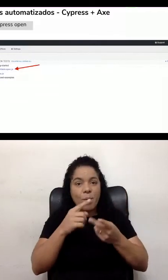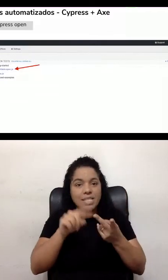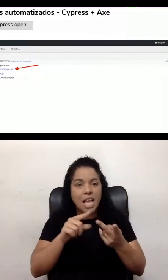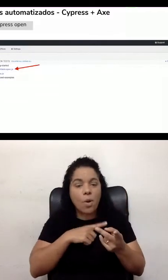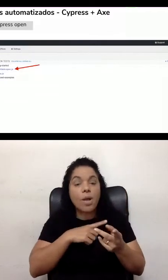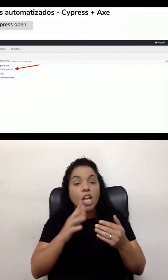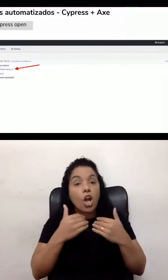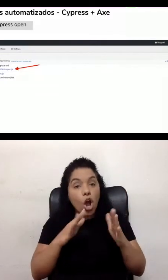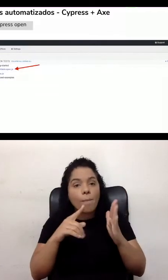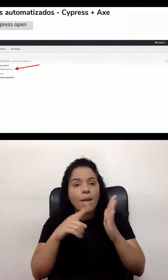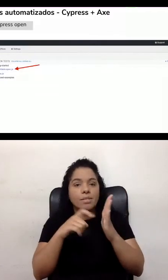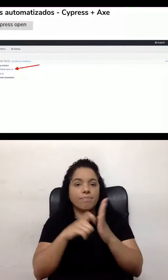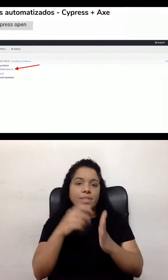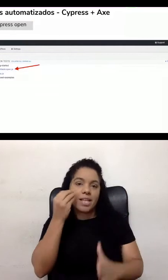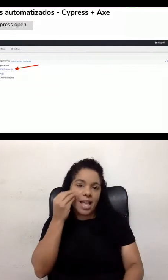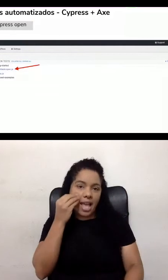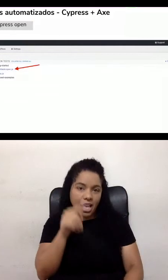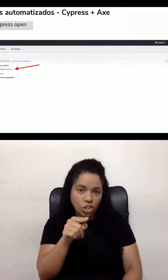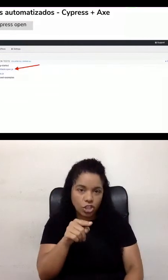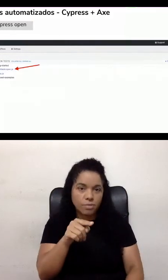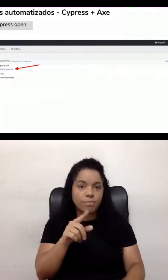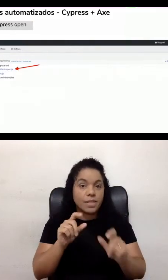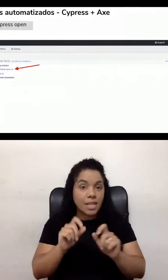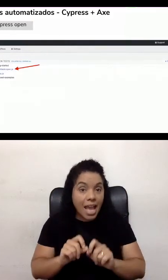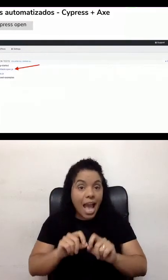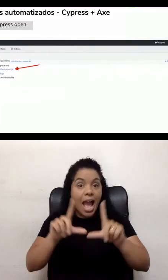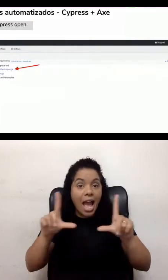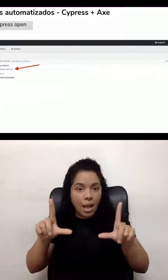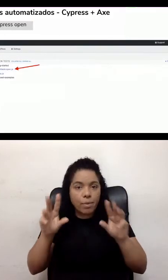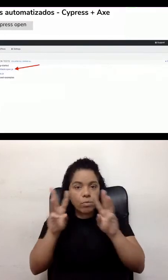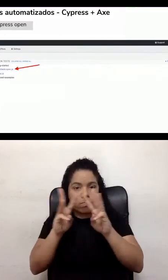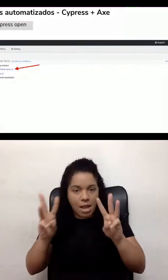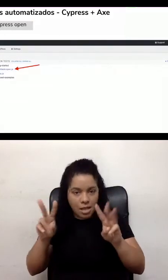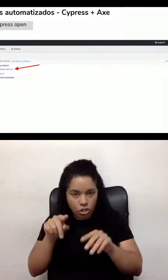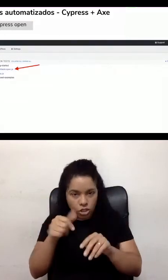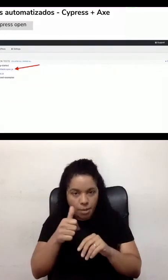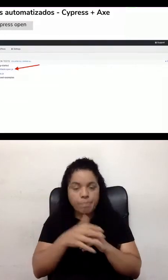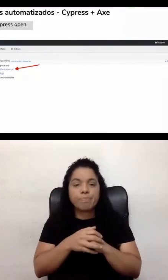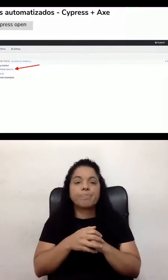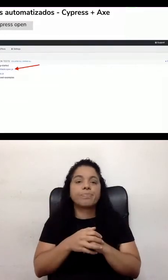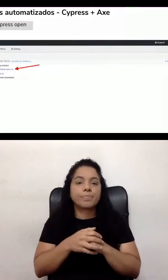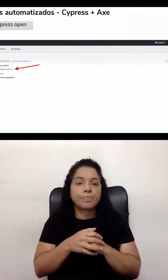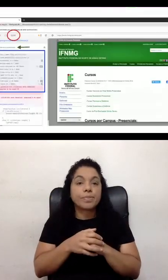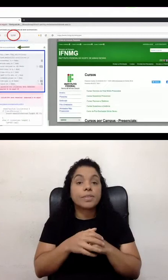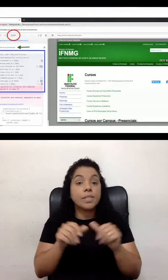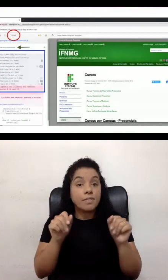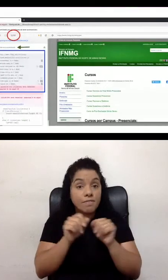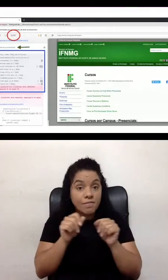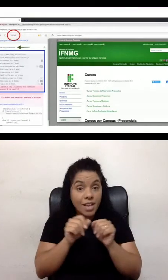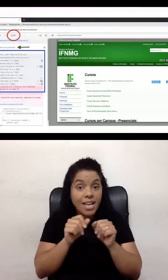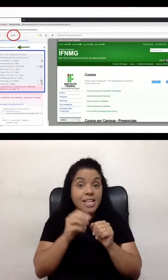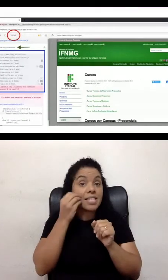tá, gente? Então, aqui, ó, ele abriu a minha página, tá? Ele fez os testes